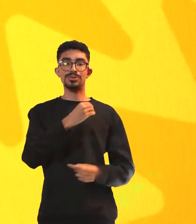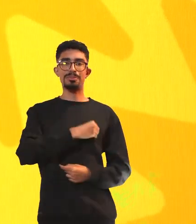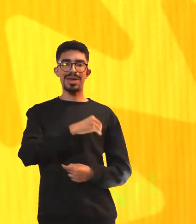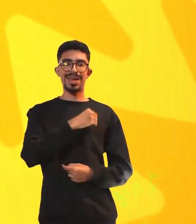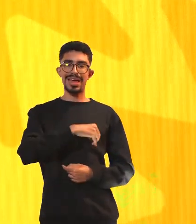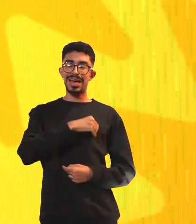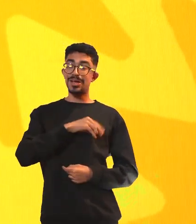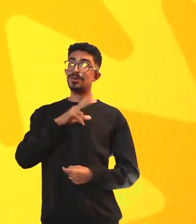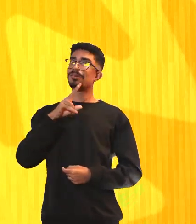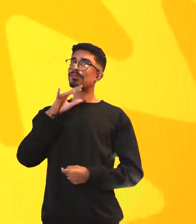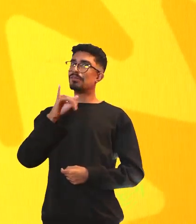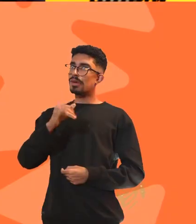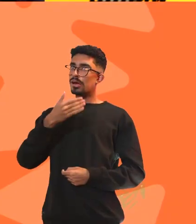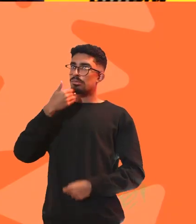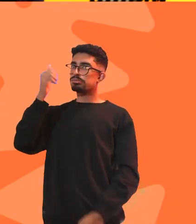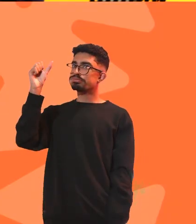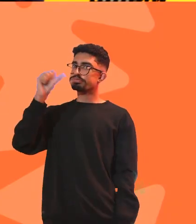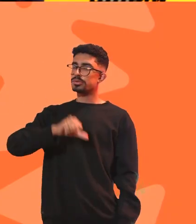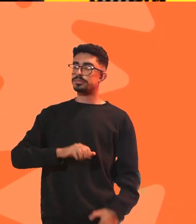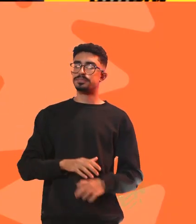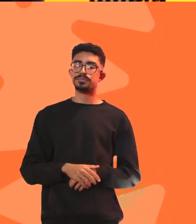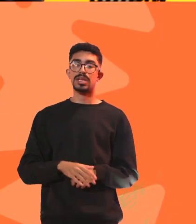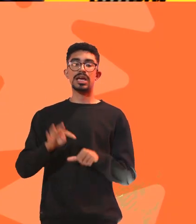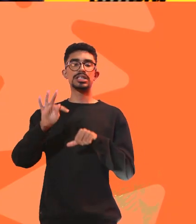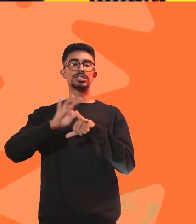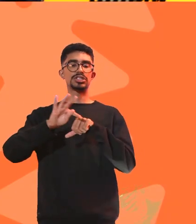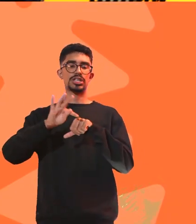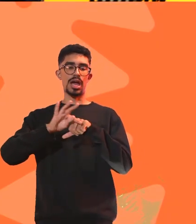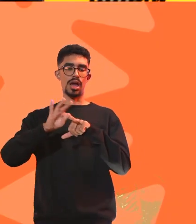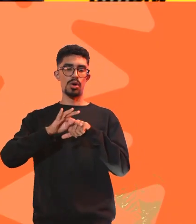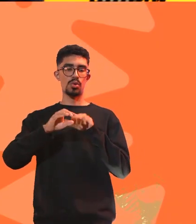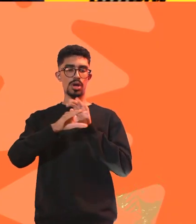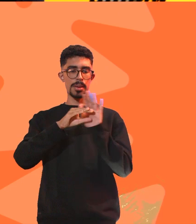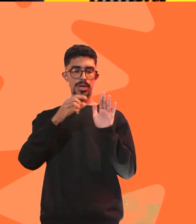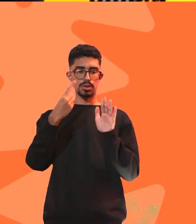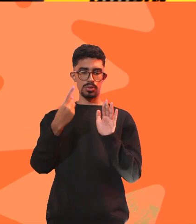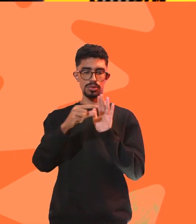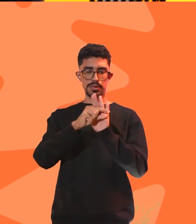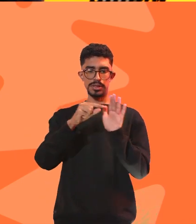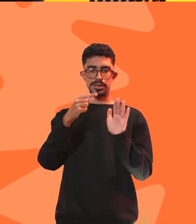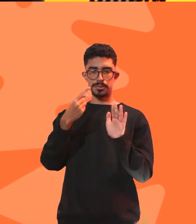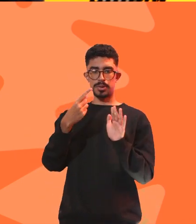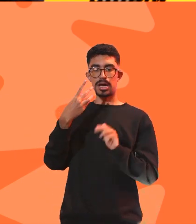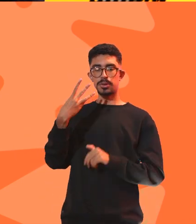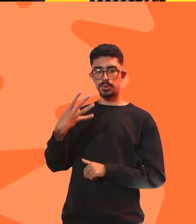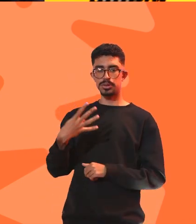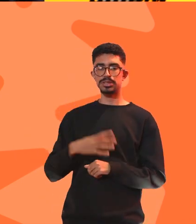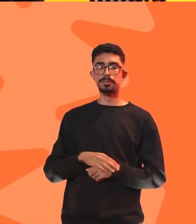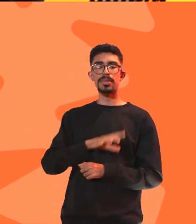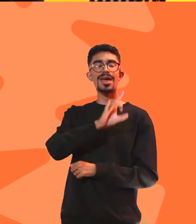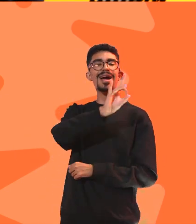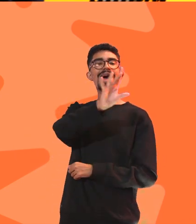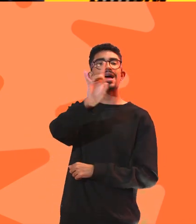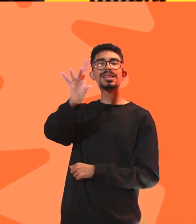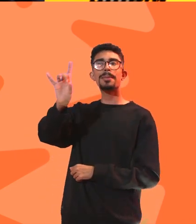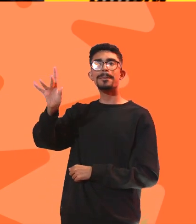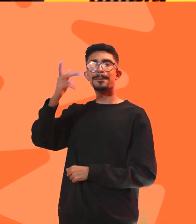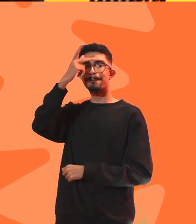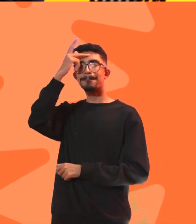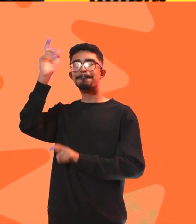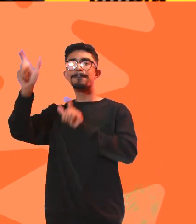Tiago 1:14-15 diz assim, ó. Cada um, porém, é tentado pelo seu próprio desejo, sendo por este arrastado e